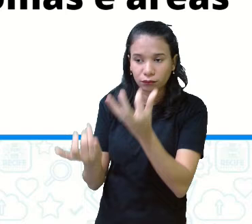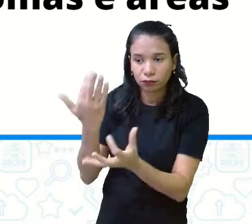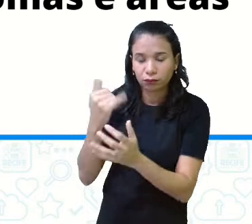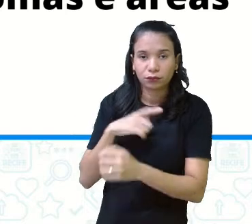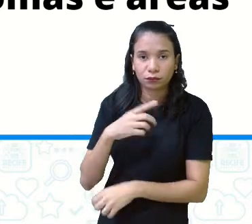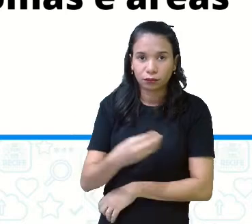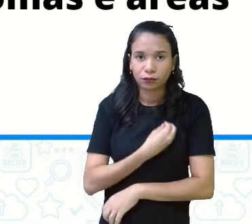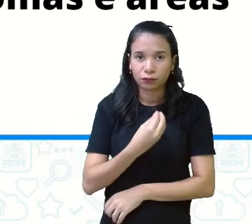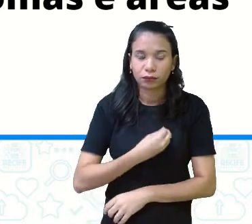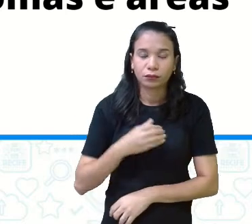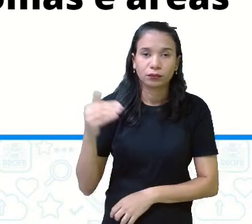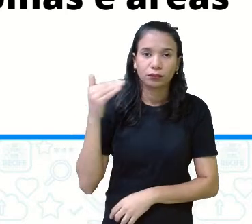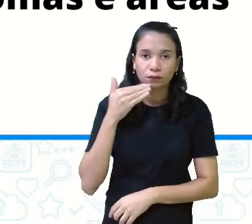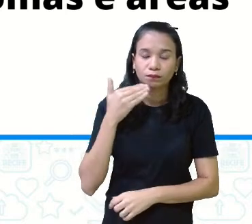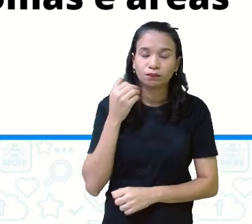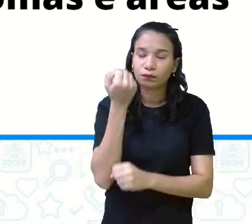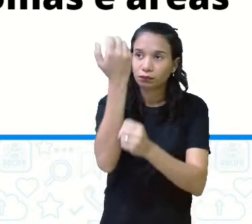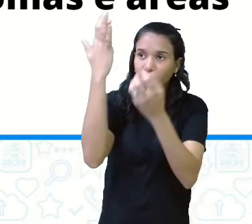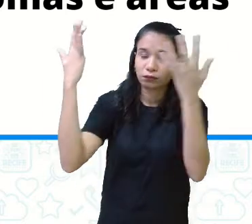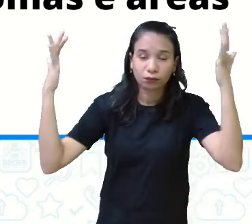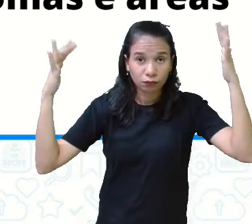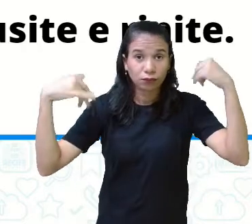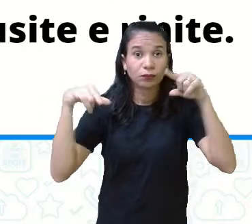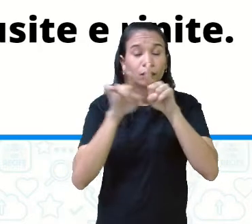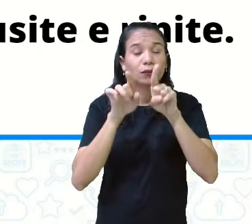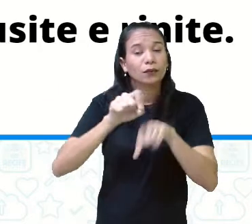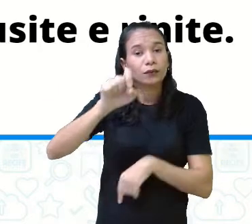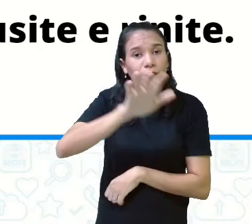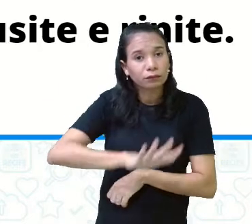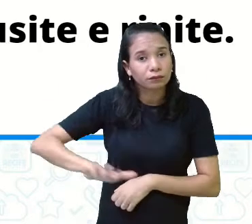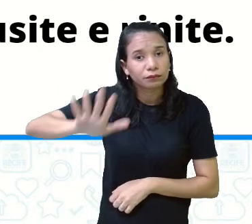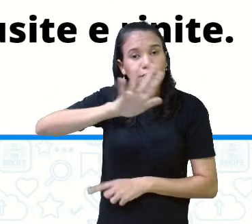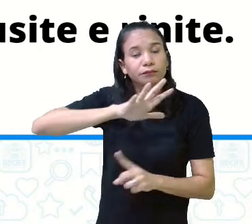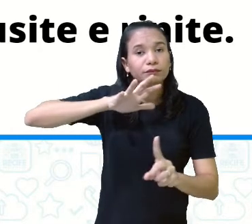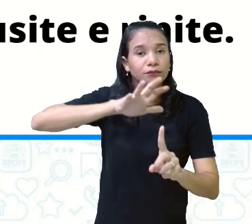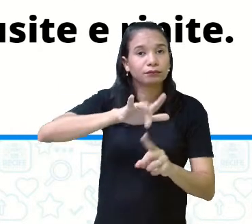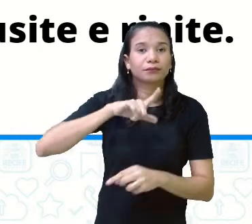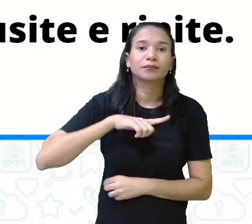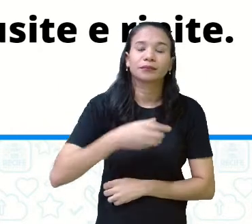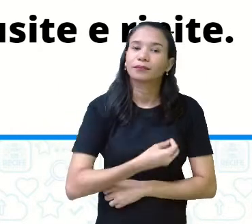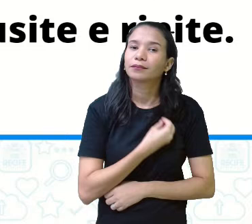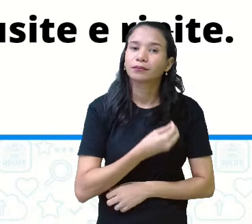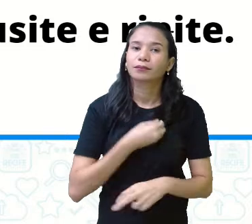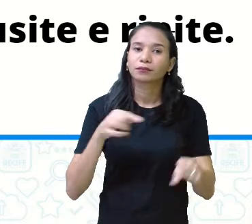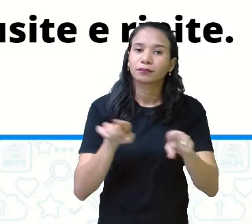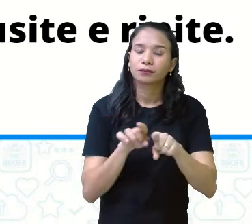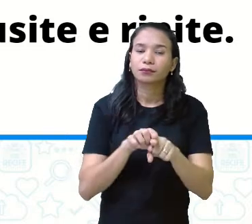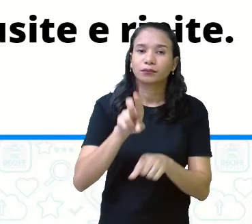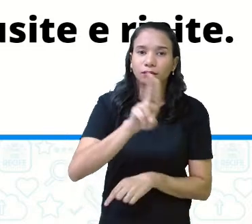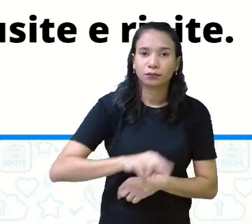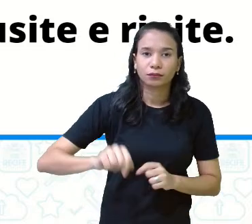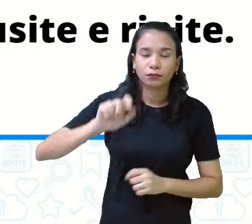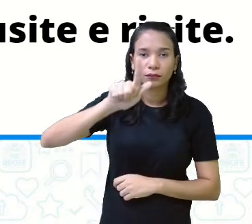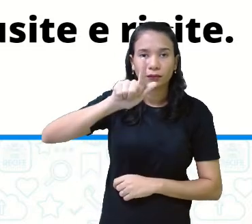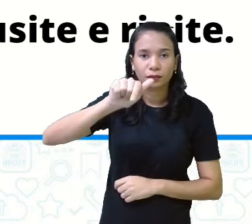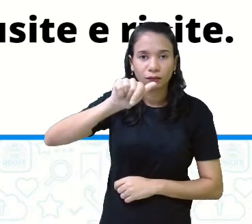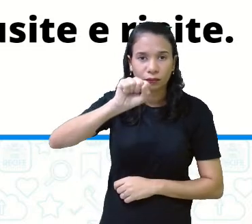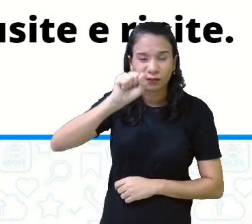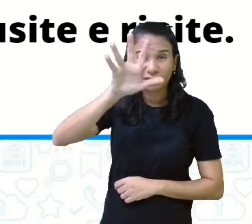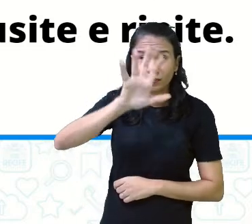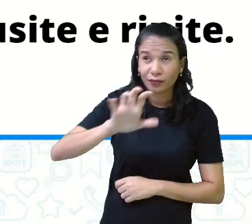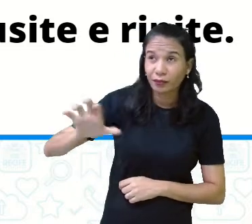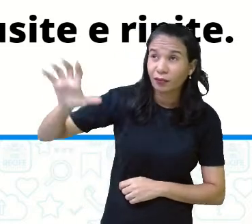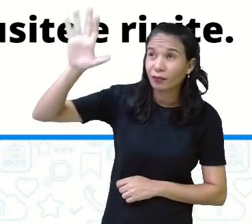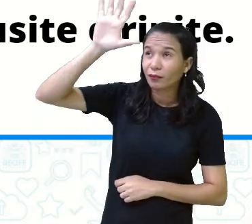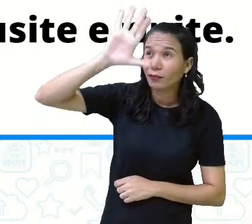geram destruição ambiental dos biomas e áreas que eles afetam. E elas também emitem gases poluentes e